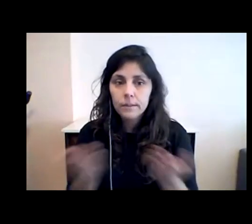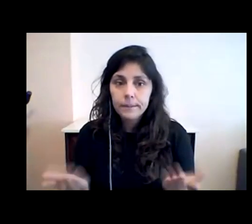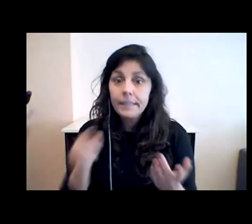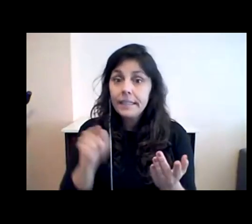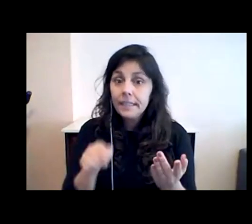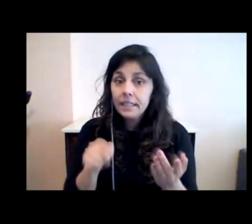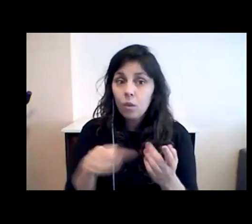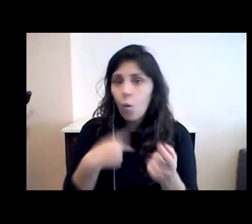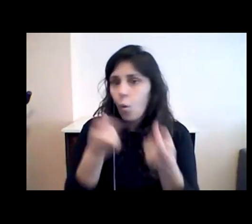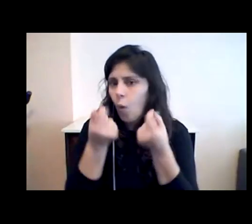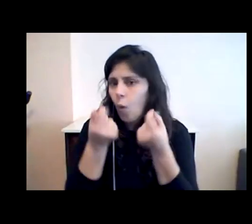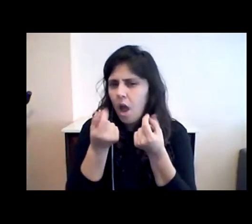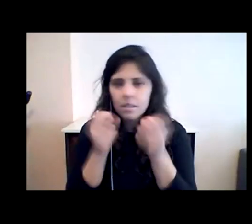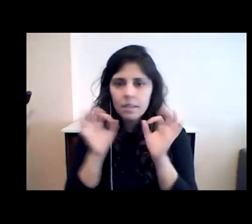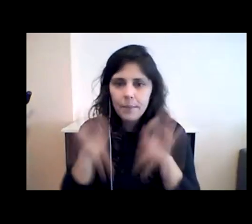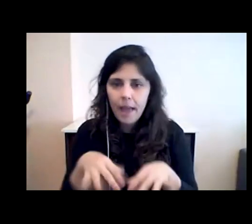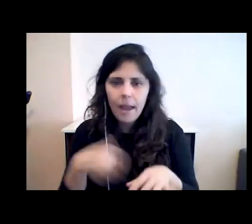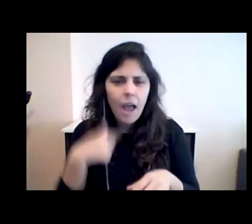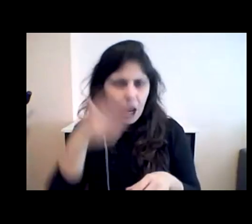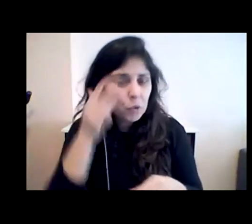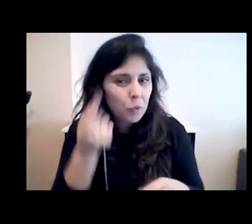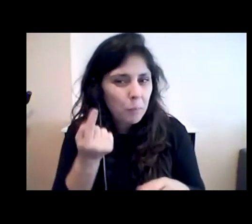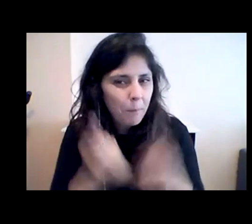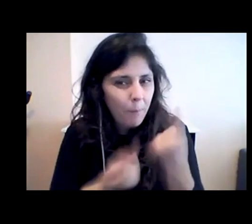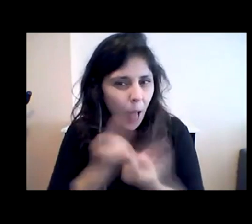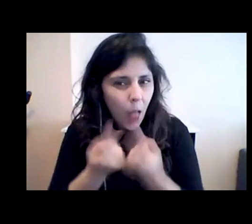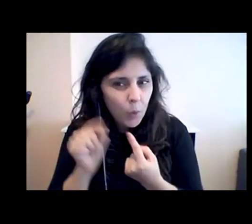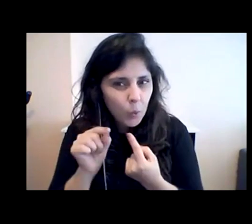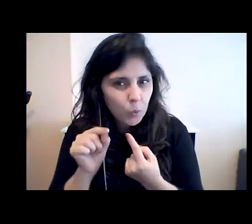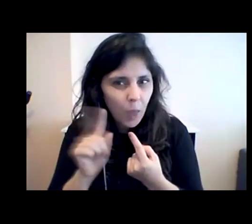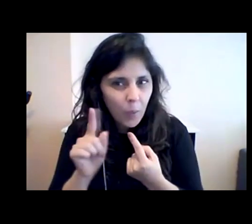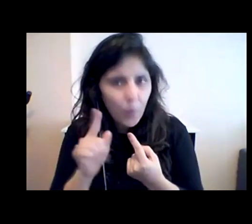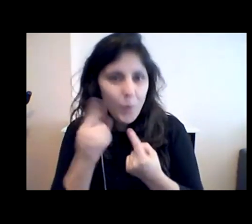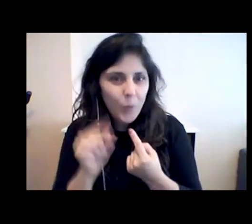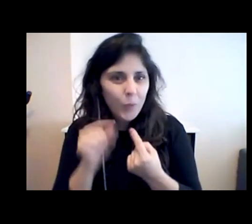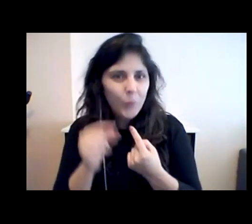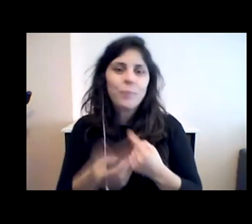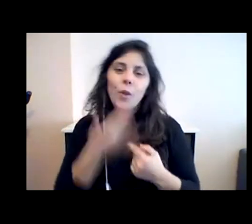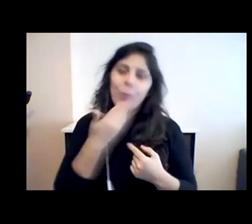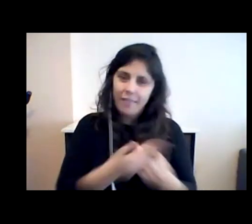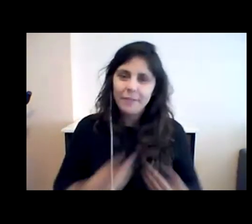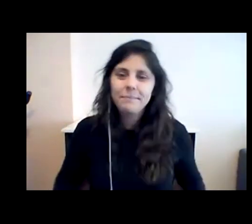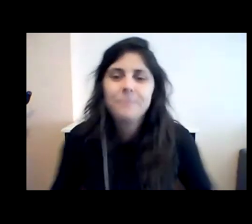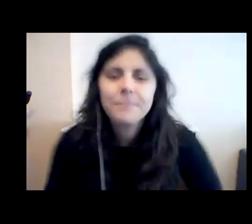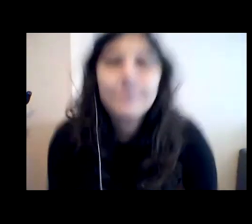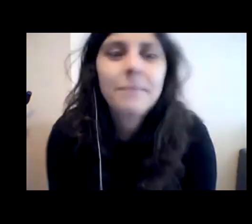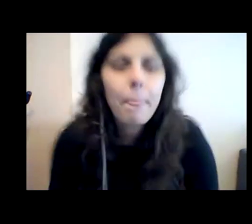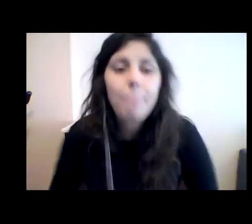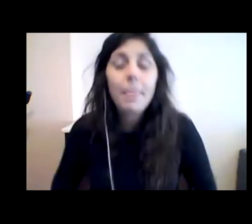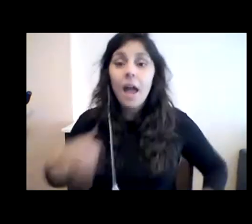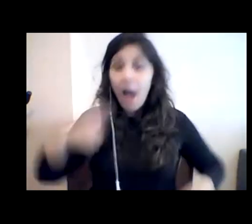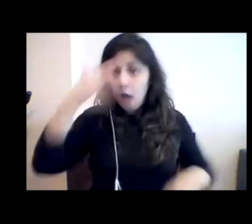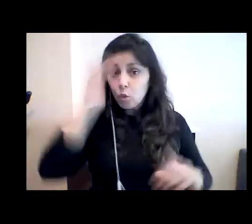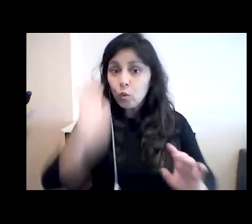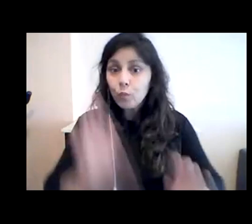E estou quase a terminar, creio que ainda tenho alguns minutos, Alexandra. Tens um minuto. Poderá-me dizer, obrigado. Eu creio